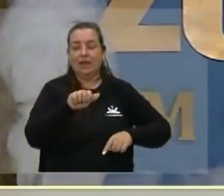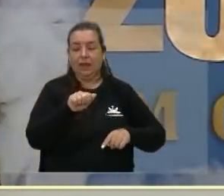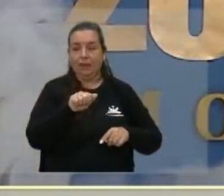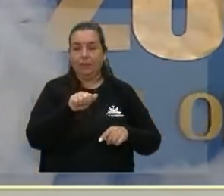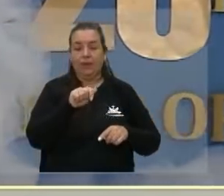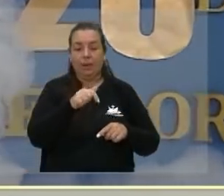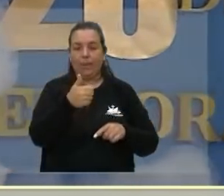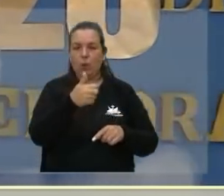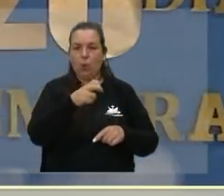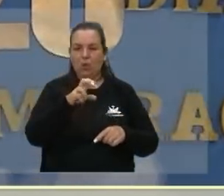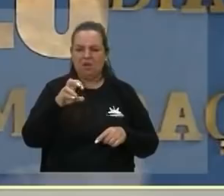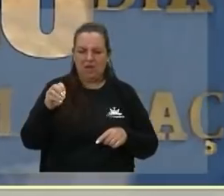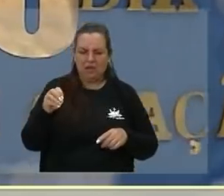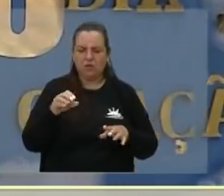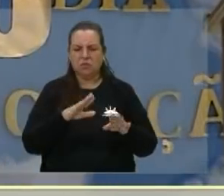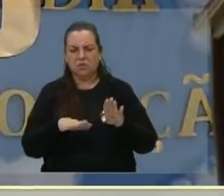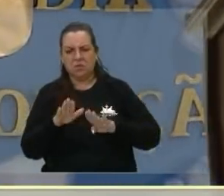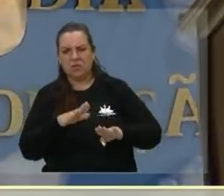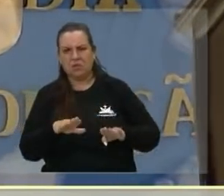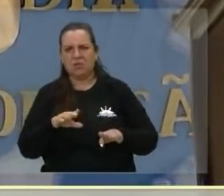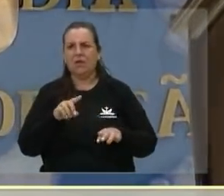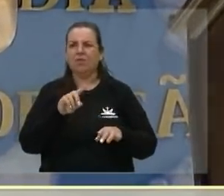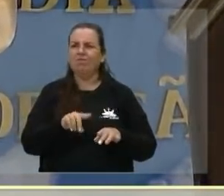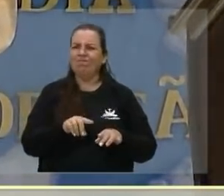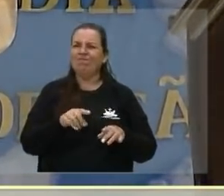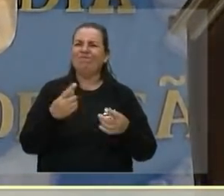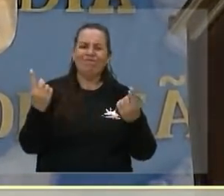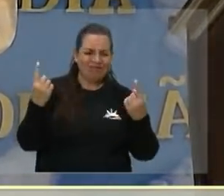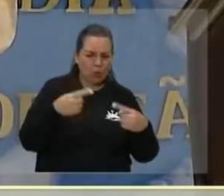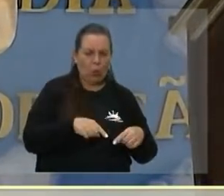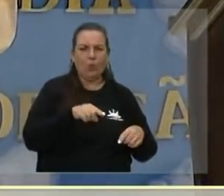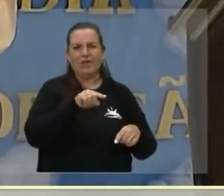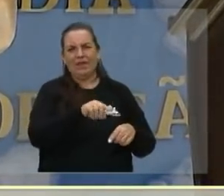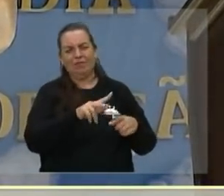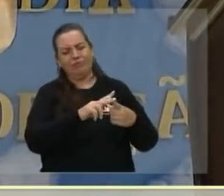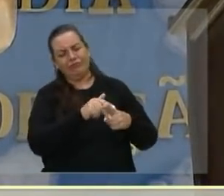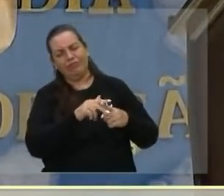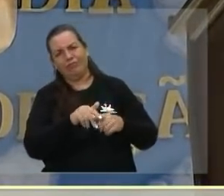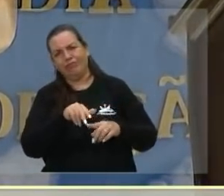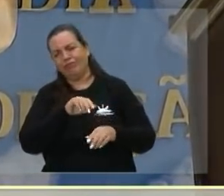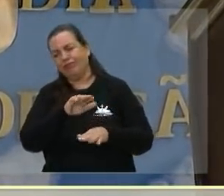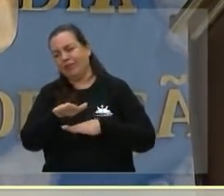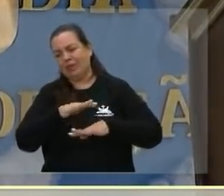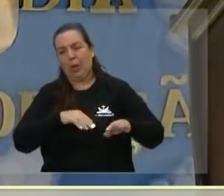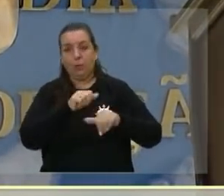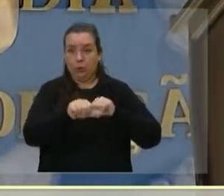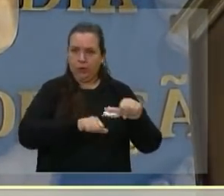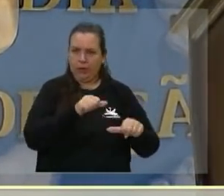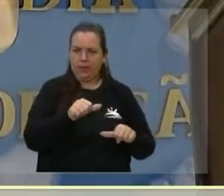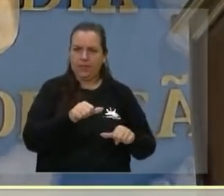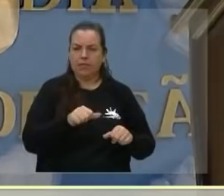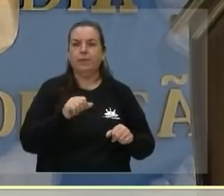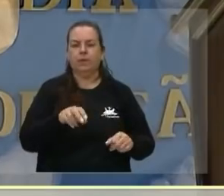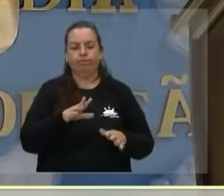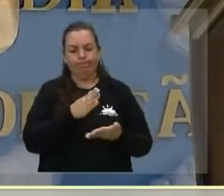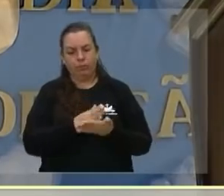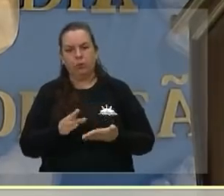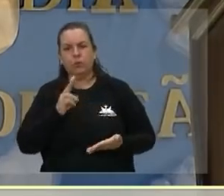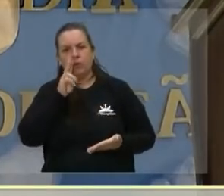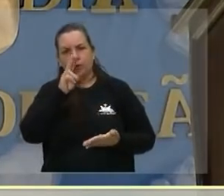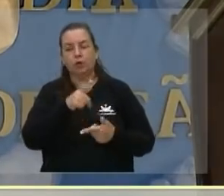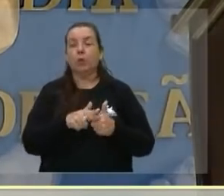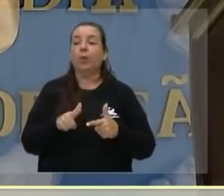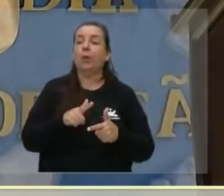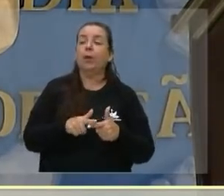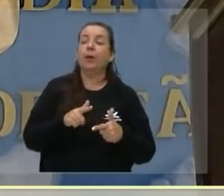o concílio de trento uma contra-reforma e 1.500 foi quando começou forte o